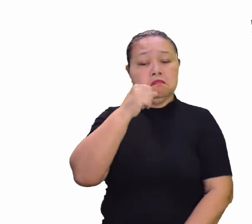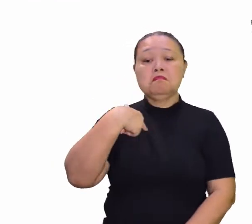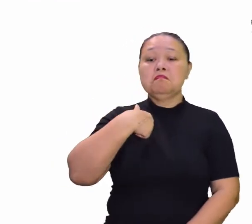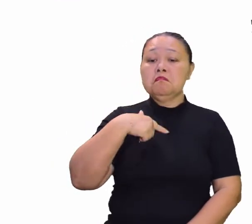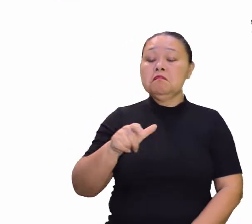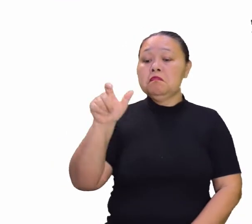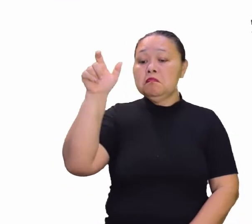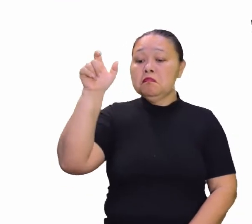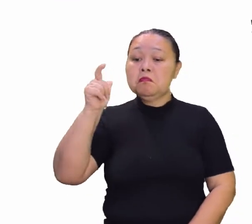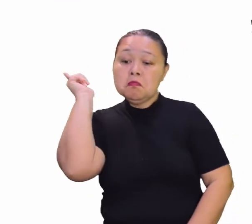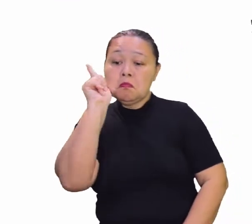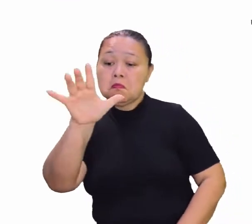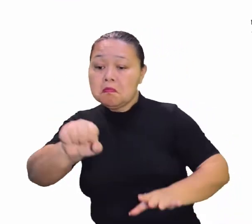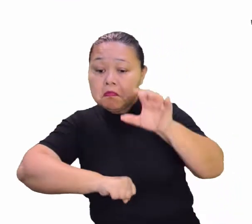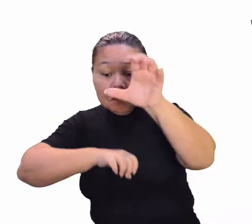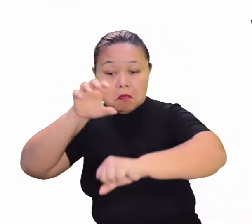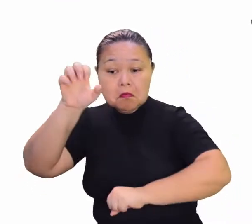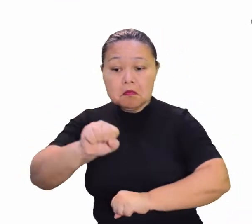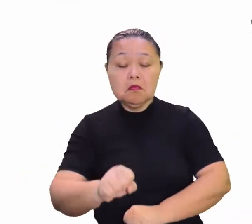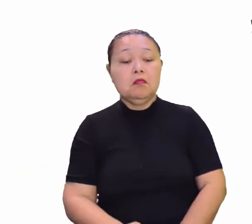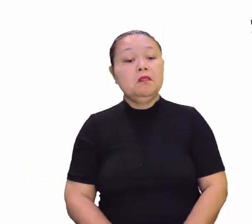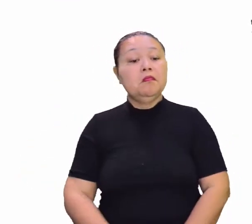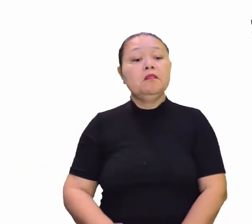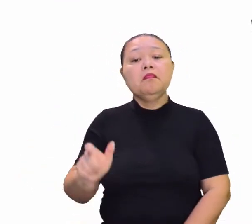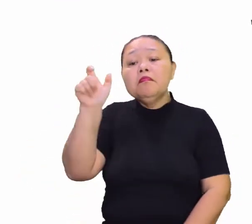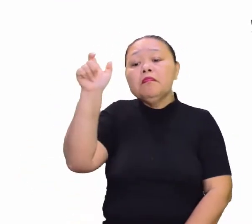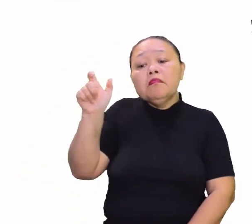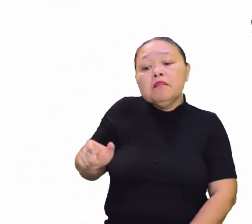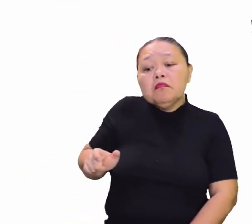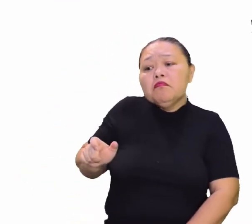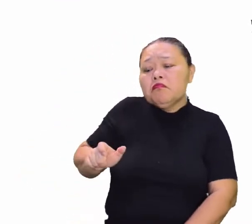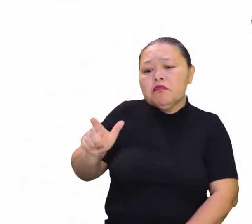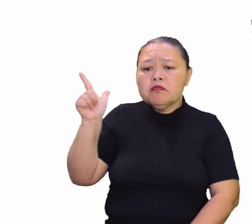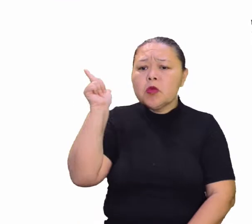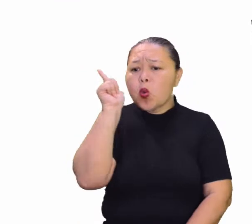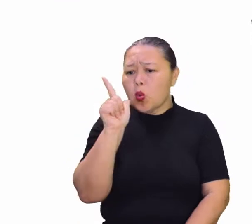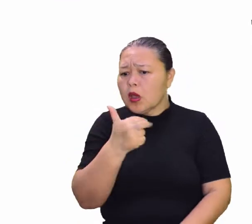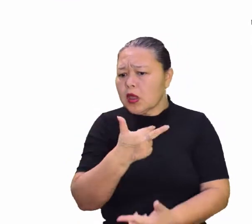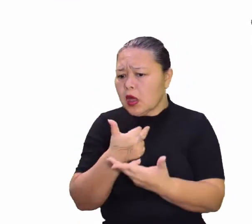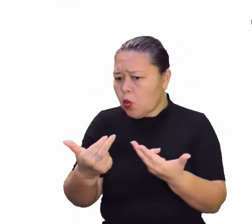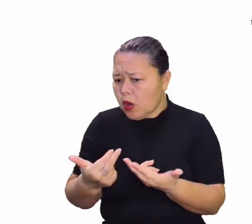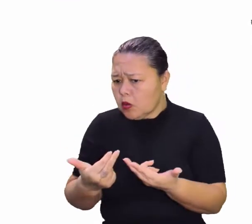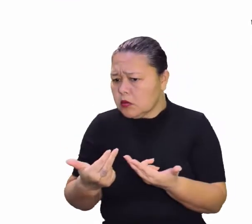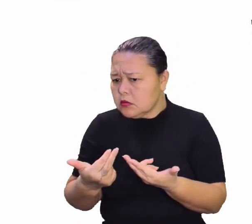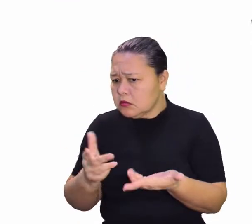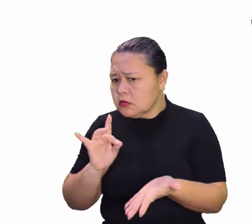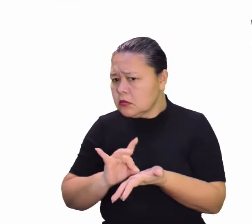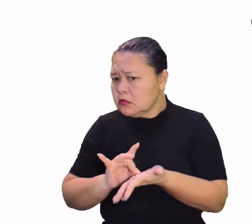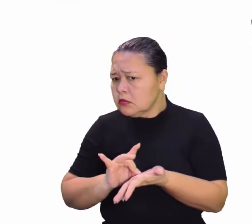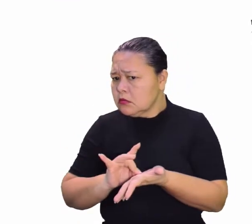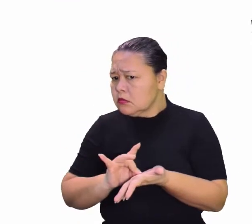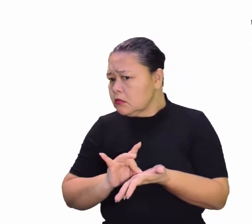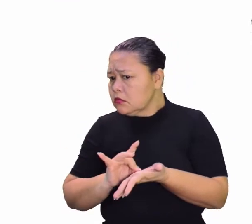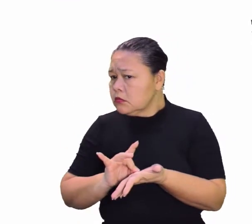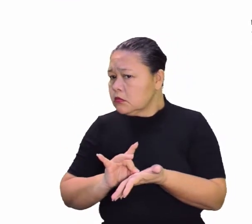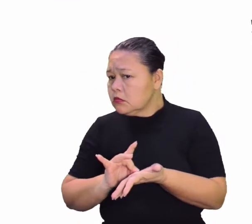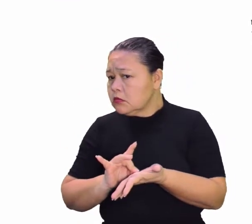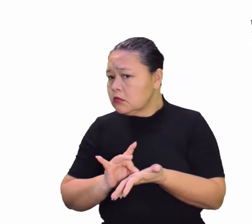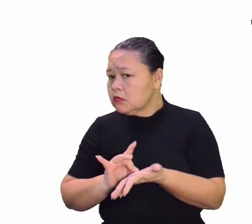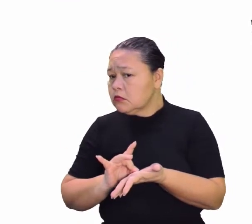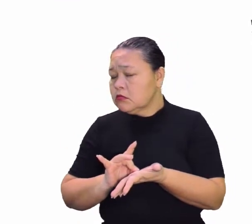pelos conquistadores. Será que esses caras conquistaram alguma coisa mesmo, Rogério? Será que eles